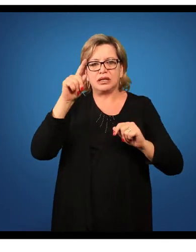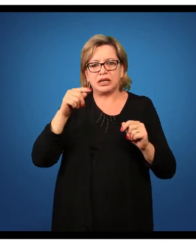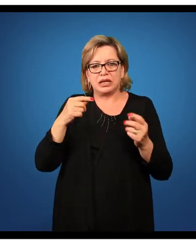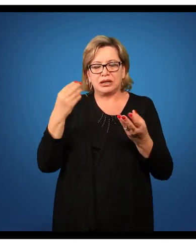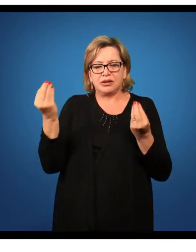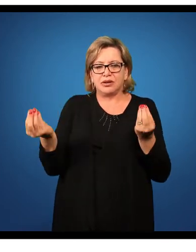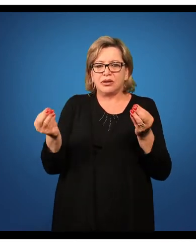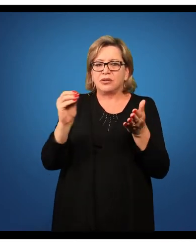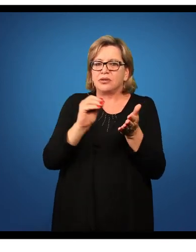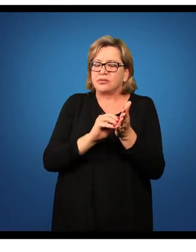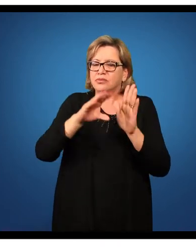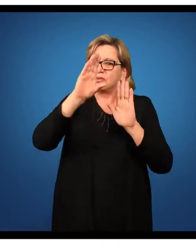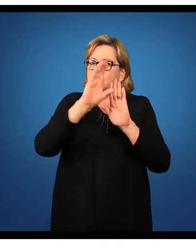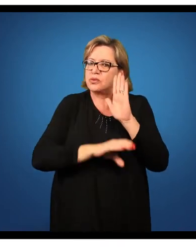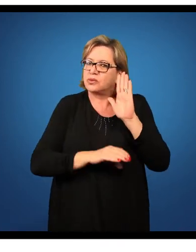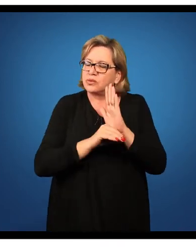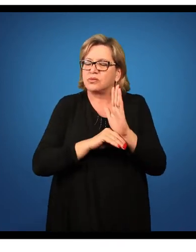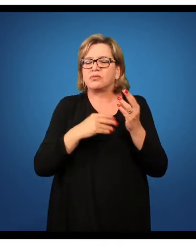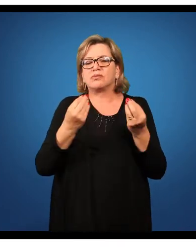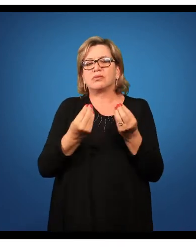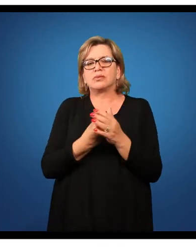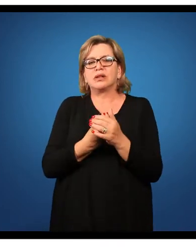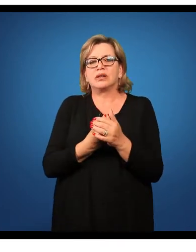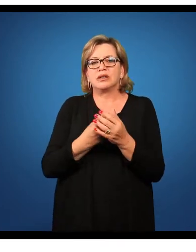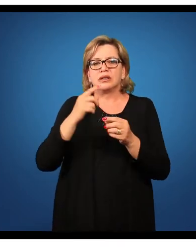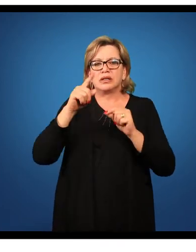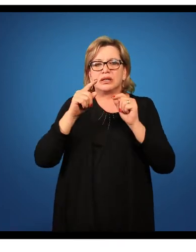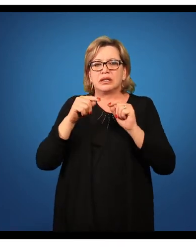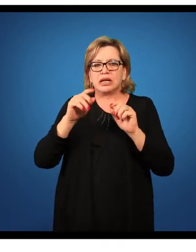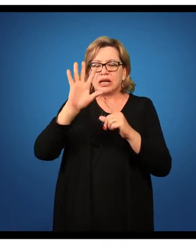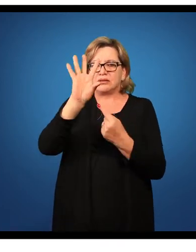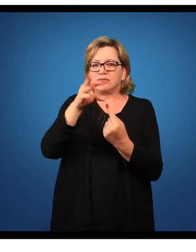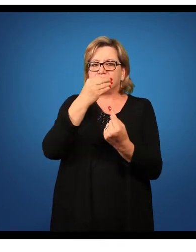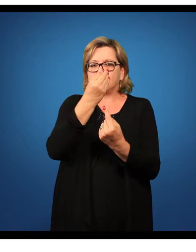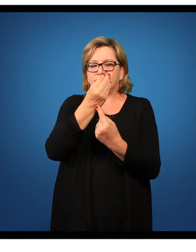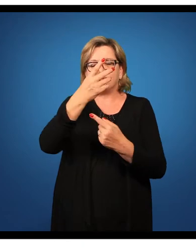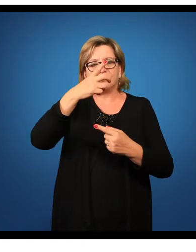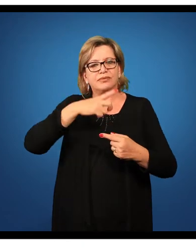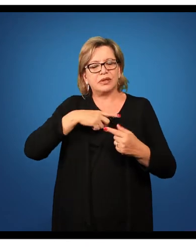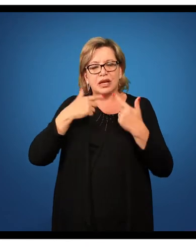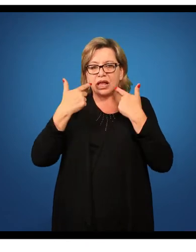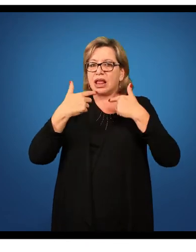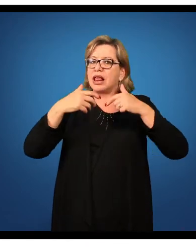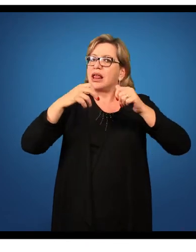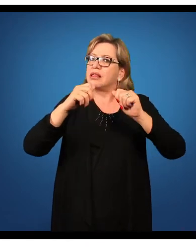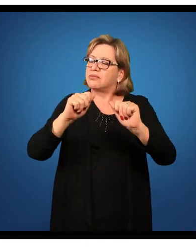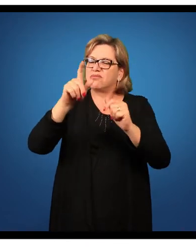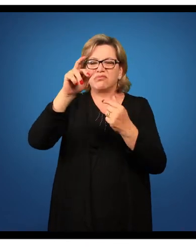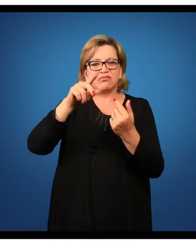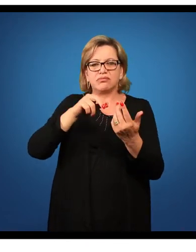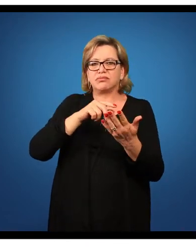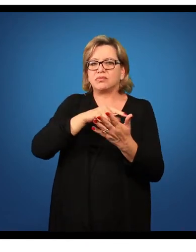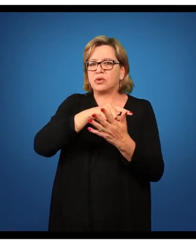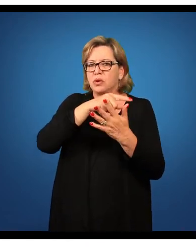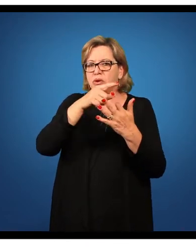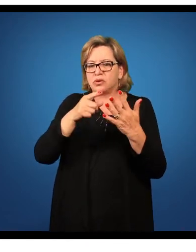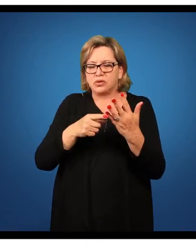componente curricular dentro desse grupo ela manteve as mesmas linguagem é